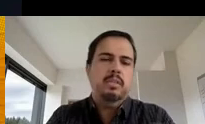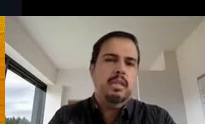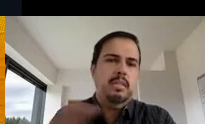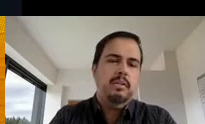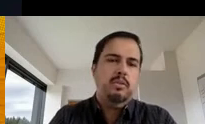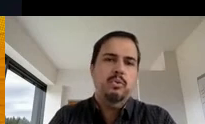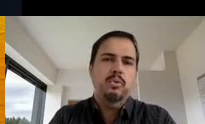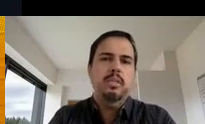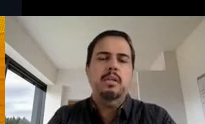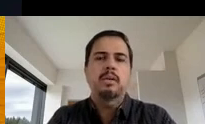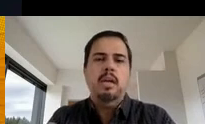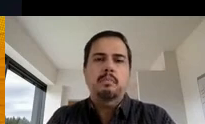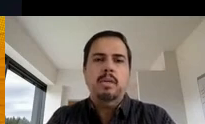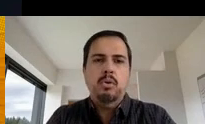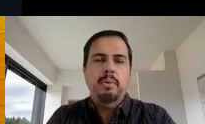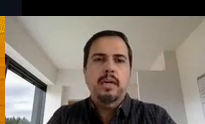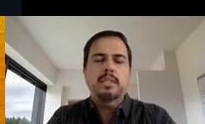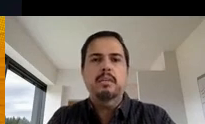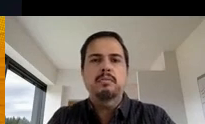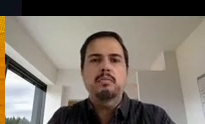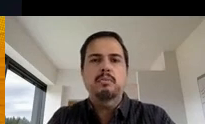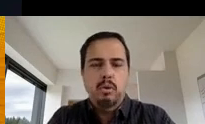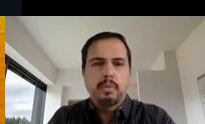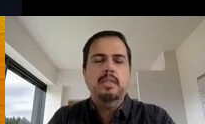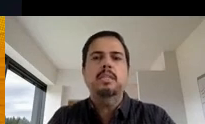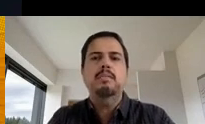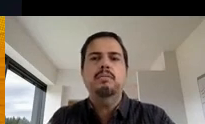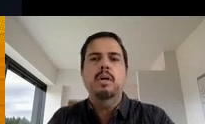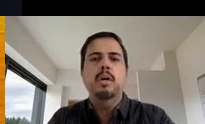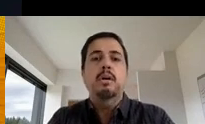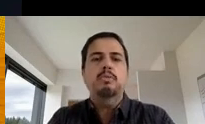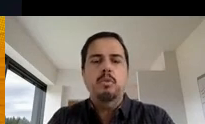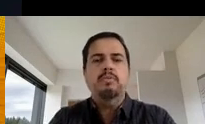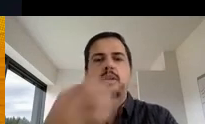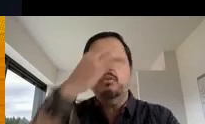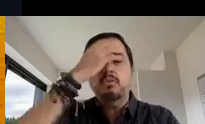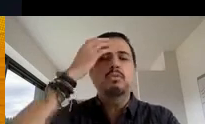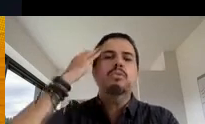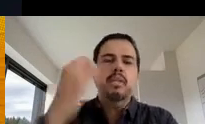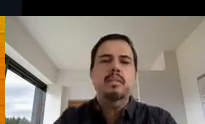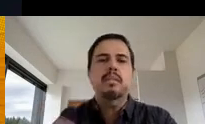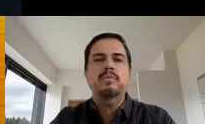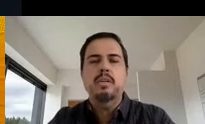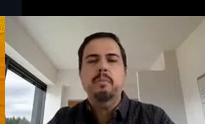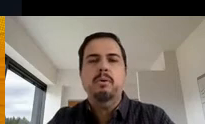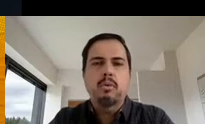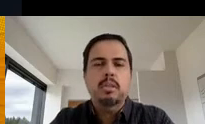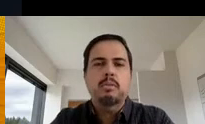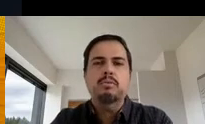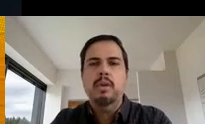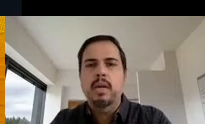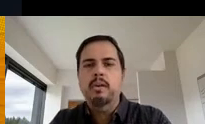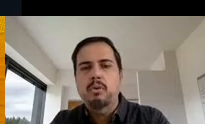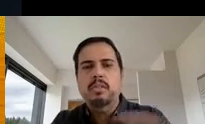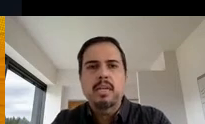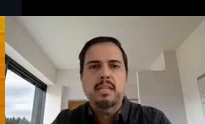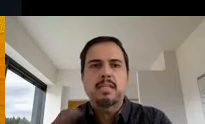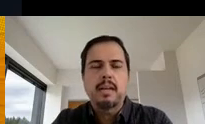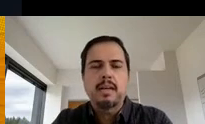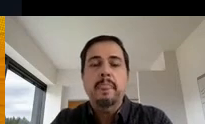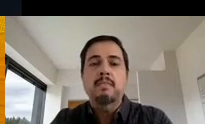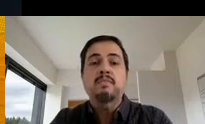aplicativo, claro que muitas delas tiveram ajuda e tal, baixou um aplicativo, usou o aplicativo, usou uma vez, usou duas, usou três, transferiu, pagou conta, usou o